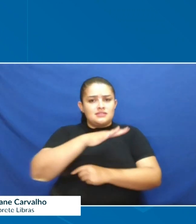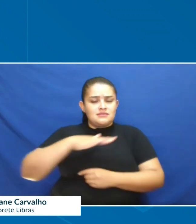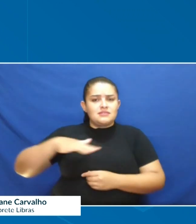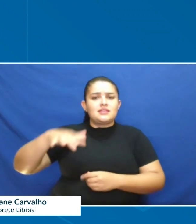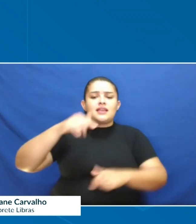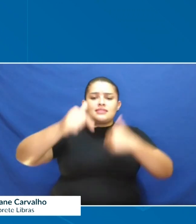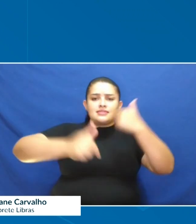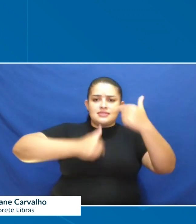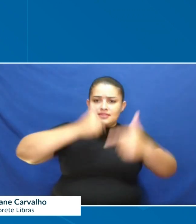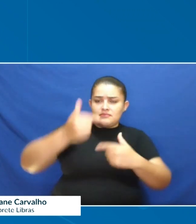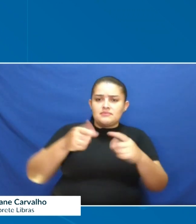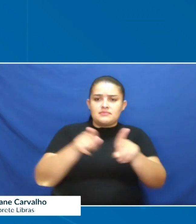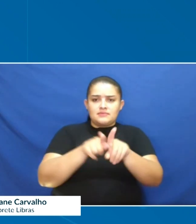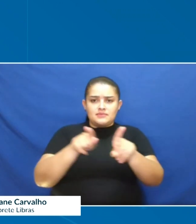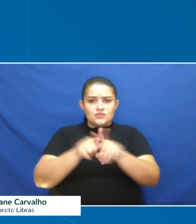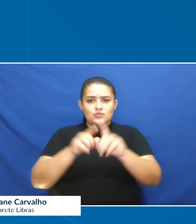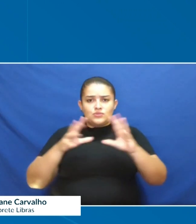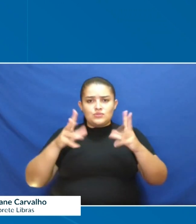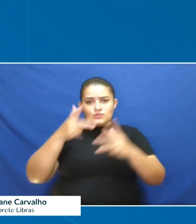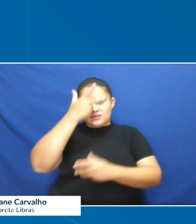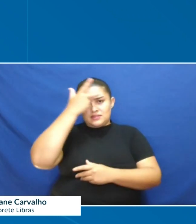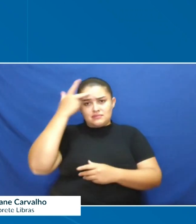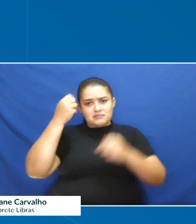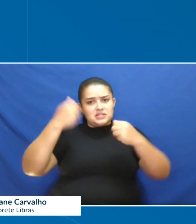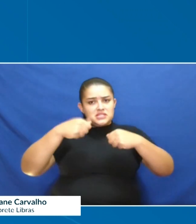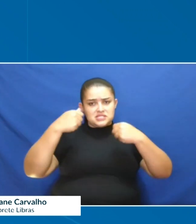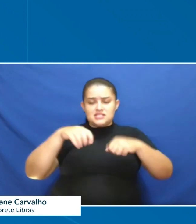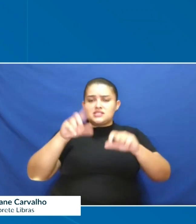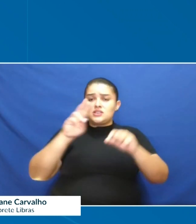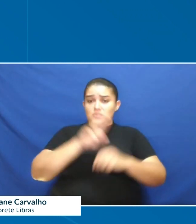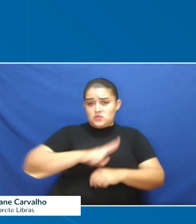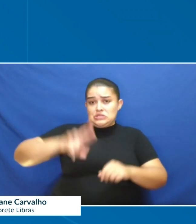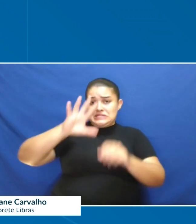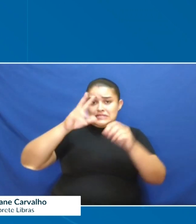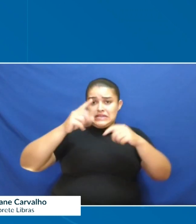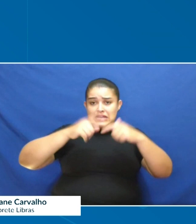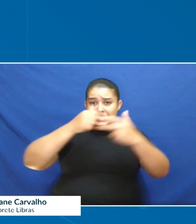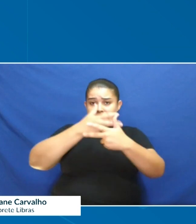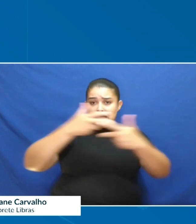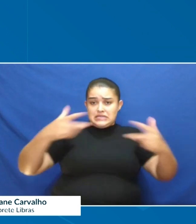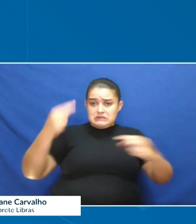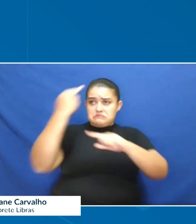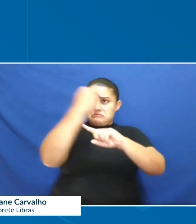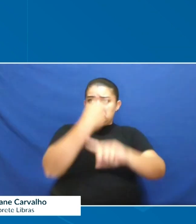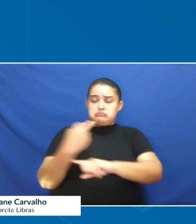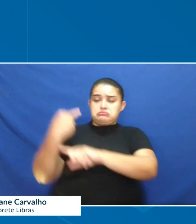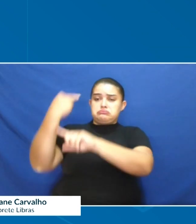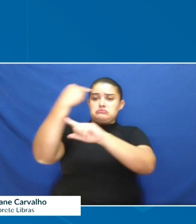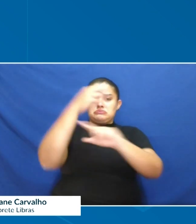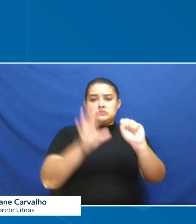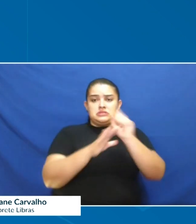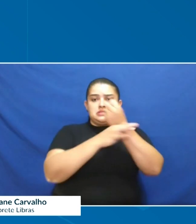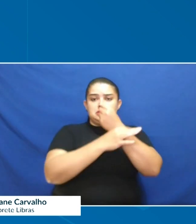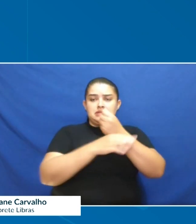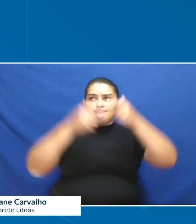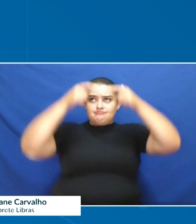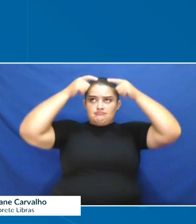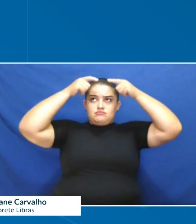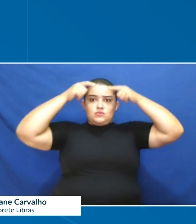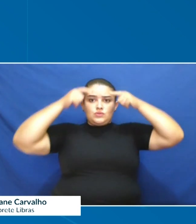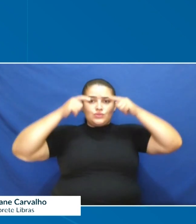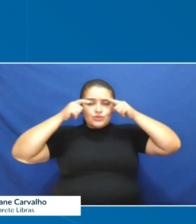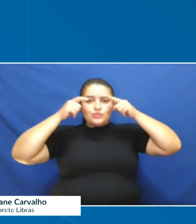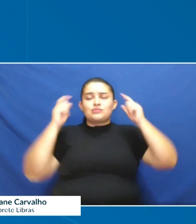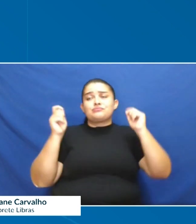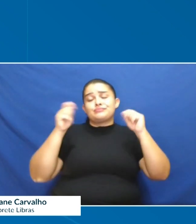trabalho mesmo, todos os funcionários devem estar usando touca, porque se você sair em algum momento, você pode ter pegado e trazido para a